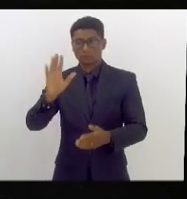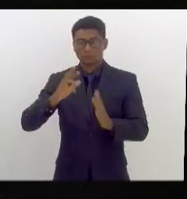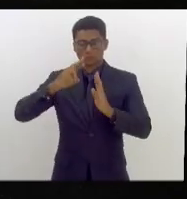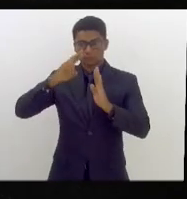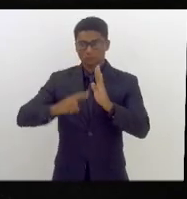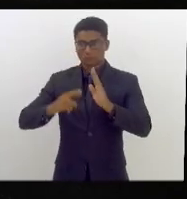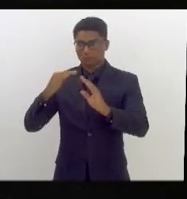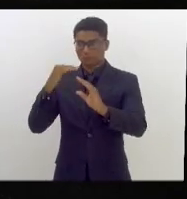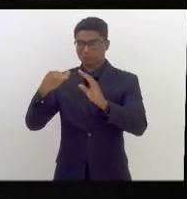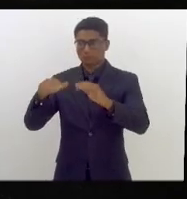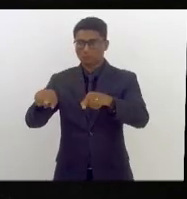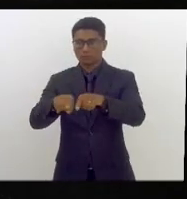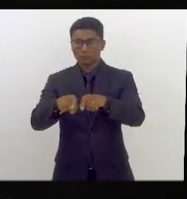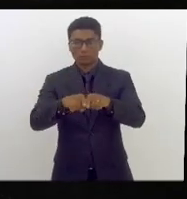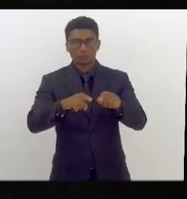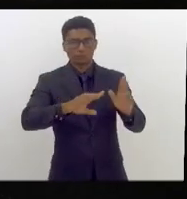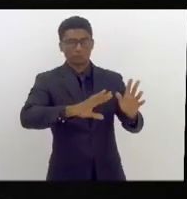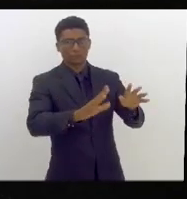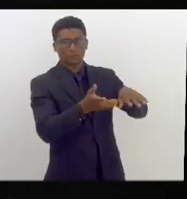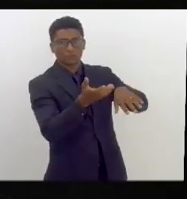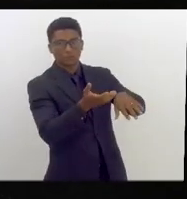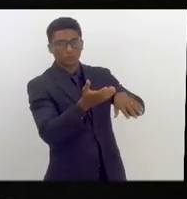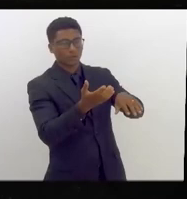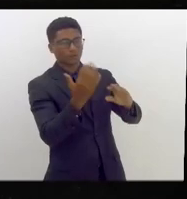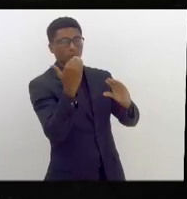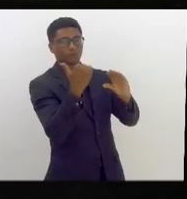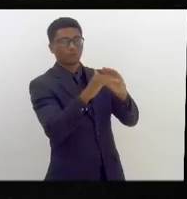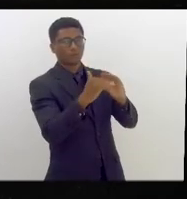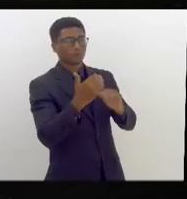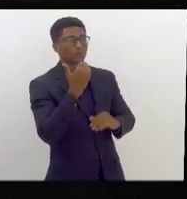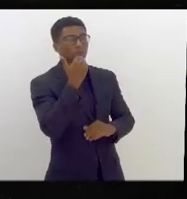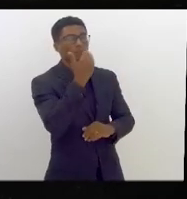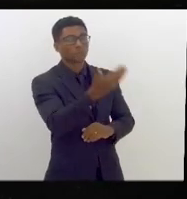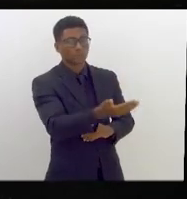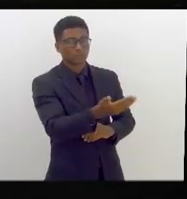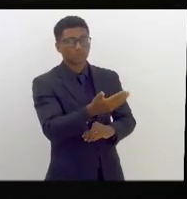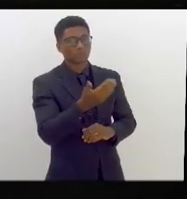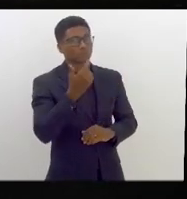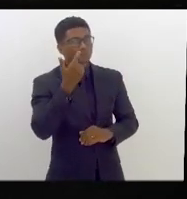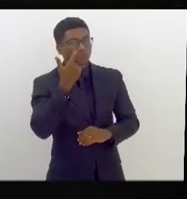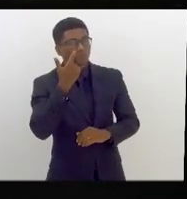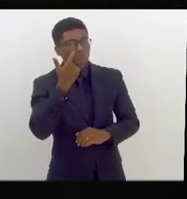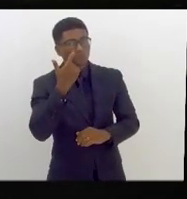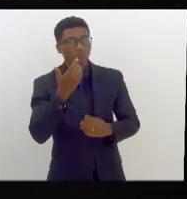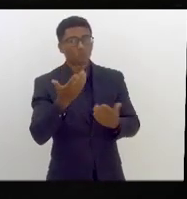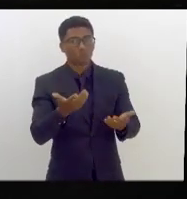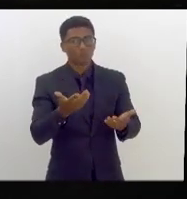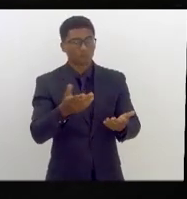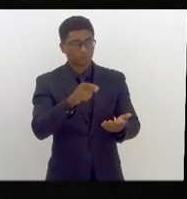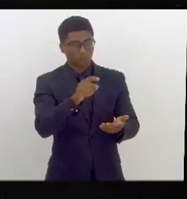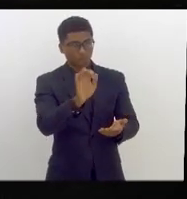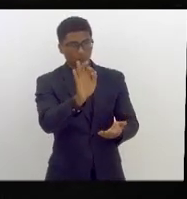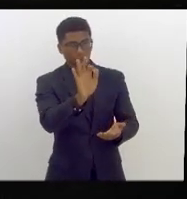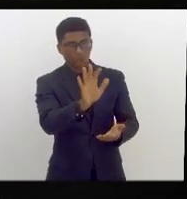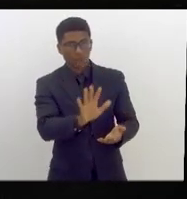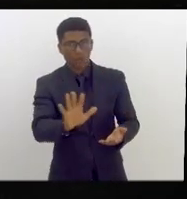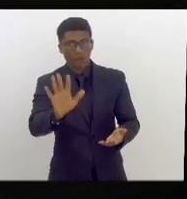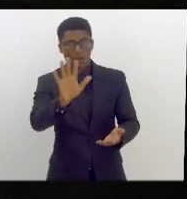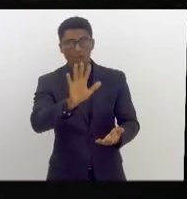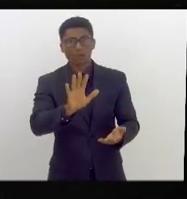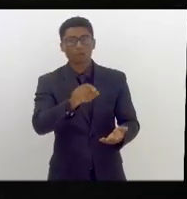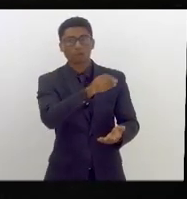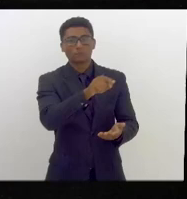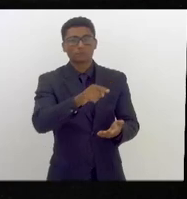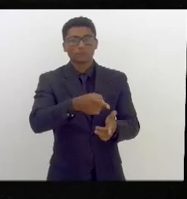e ao Congresso Nacional, solicitando aí a revisão do critério da União para a cobrança